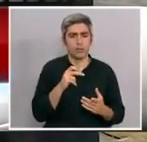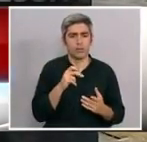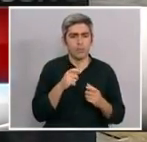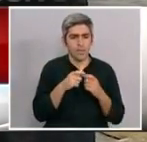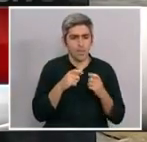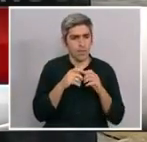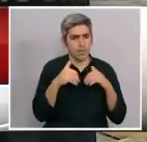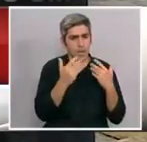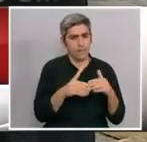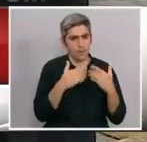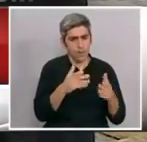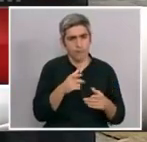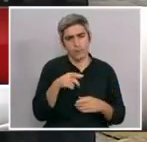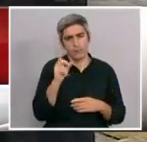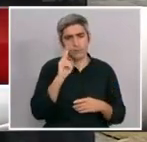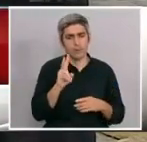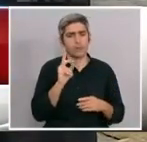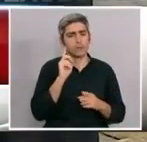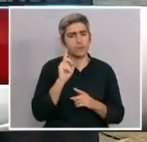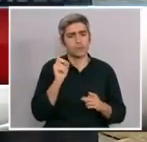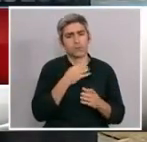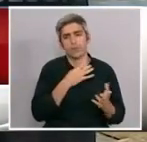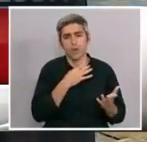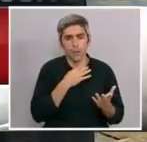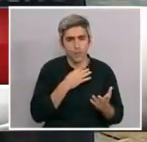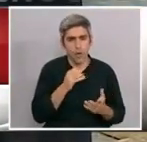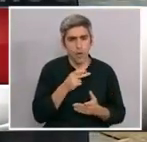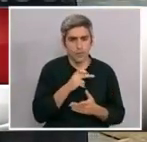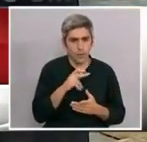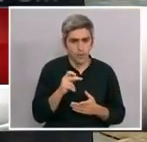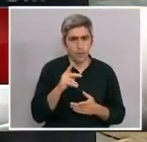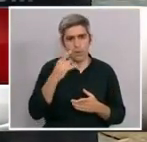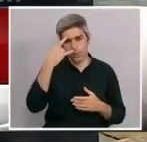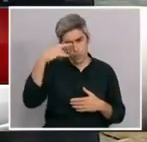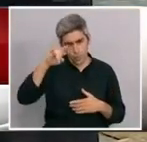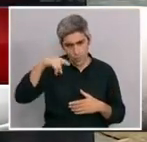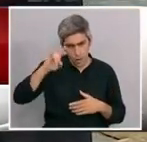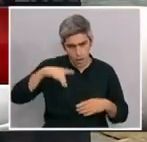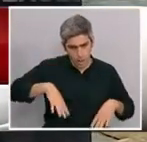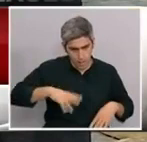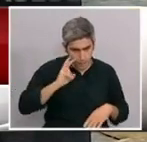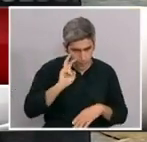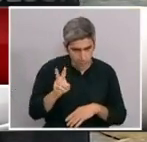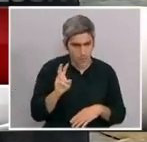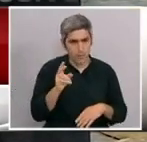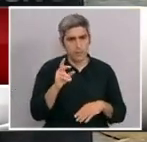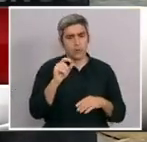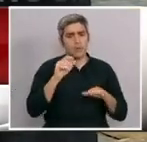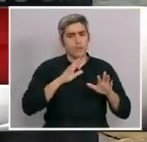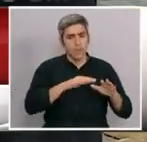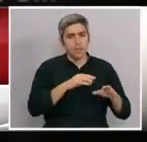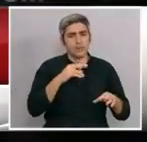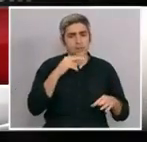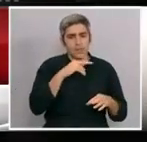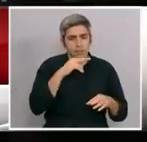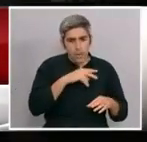os bilhetes, para a gente ir à ópera, para a gente ir à tourada, para a gente ir às marchas de Santo António,